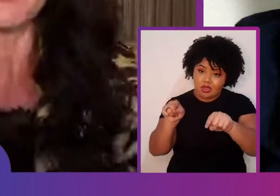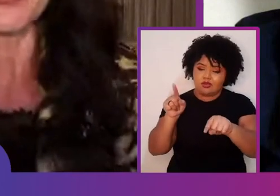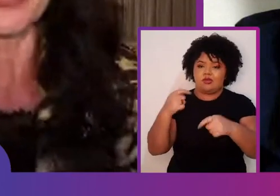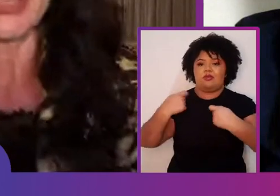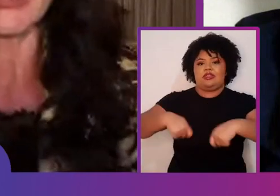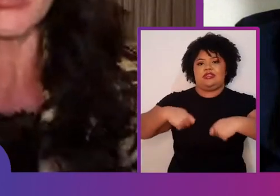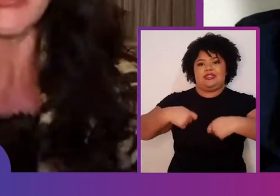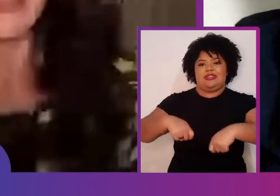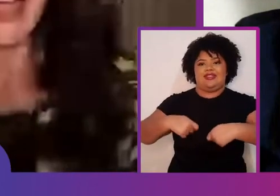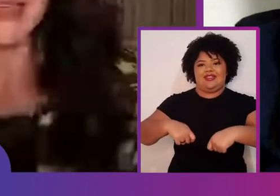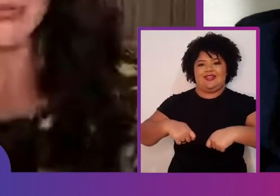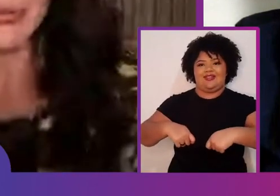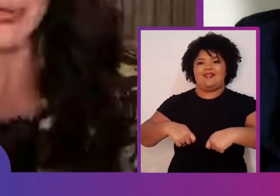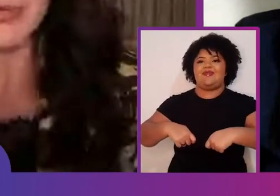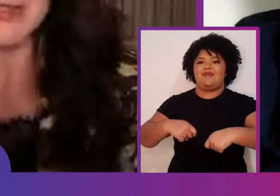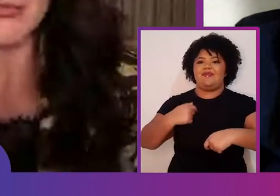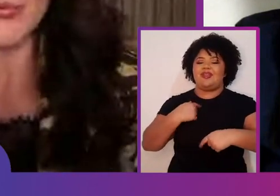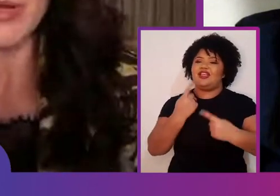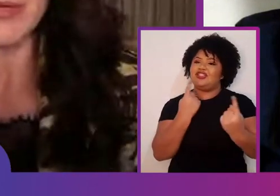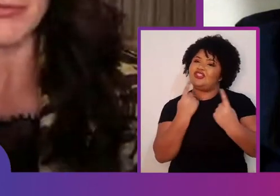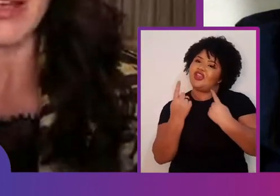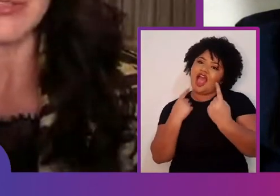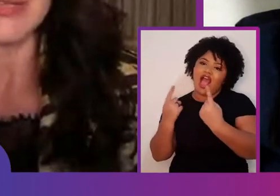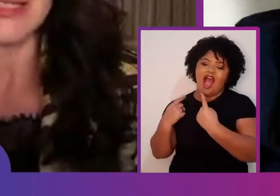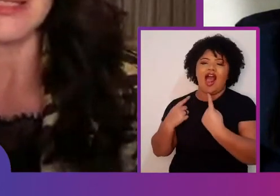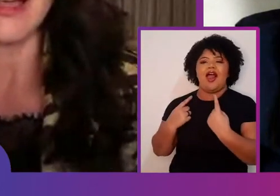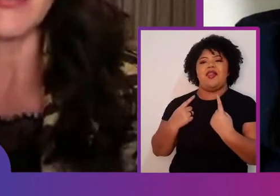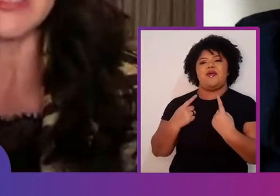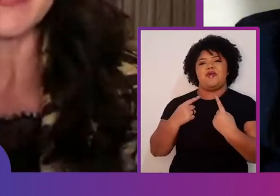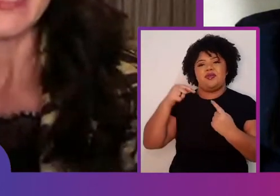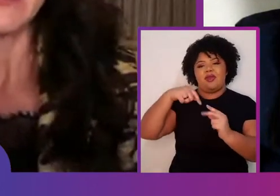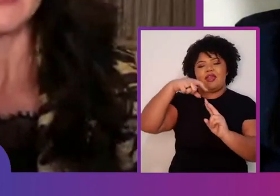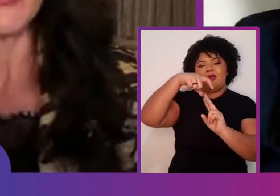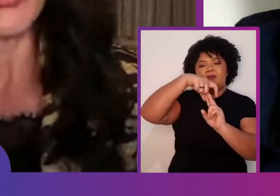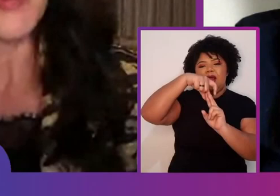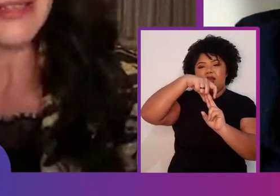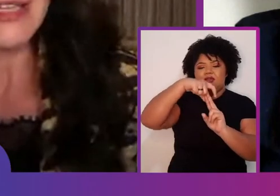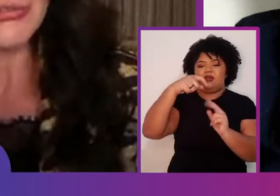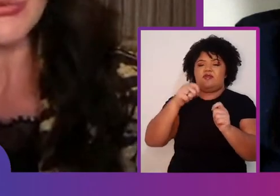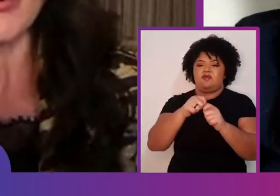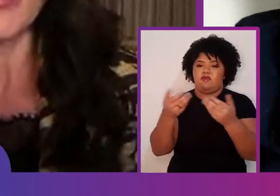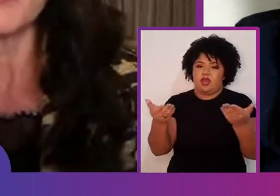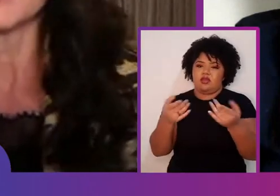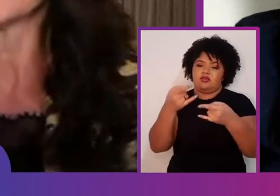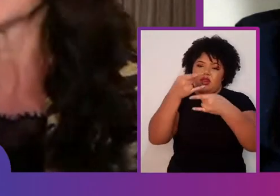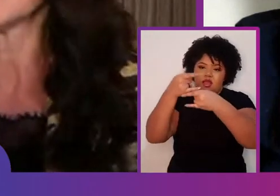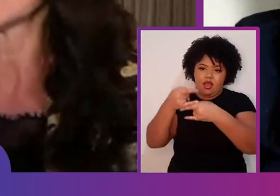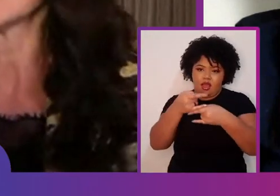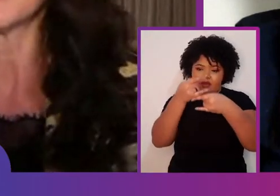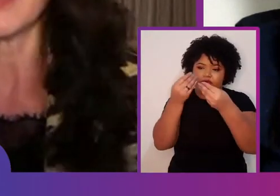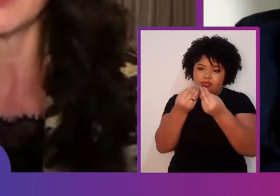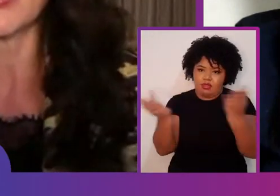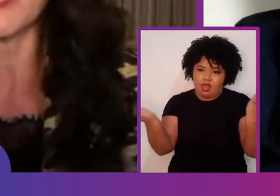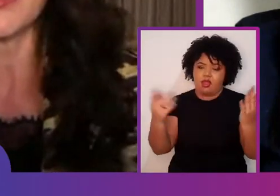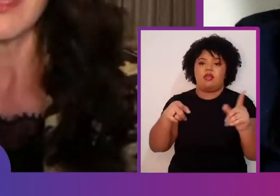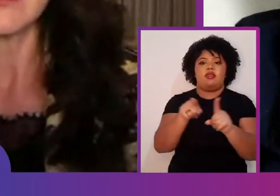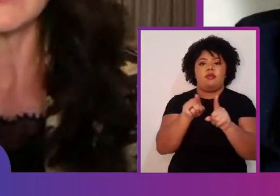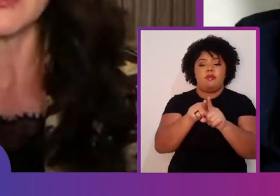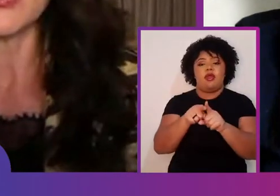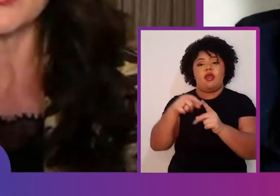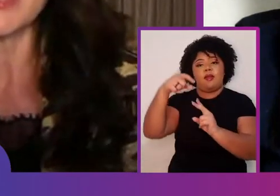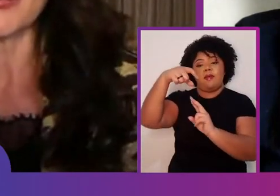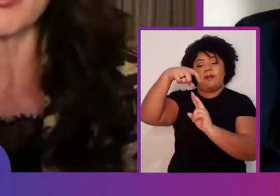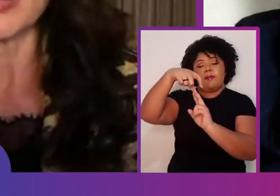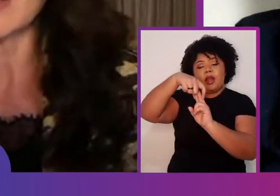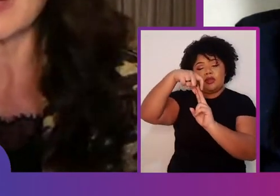abrir realmente para o diálogo, é isso que o Bradesco Women faz com essas lives, e é isso que o Bradesco, como banco, está fazendo, não é à toa,